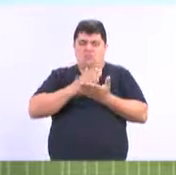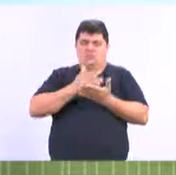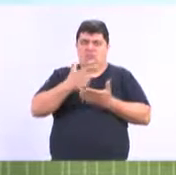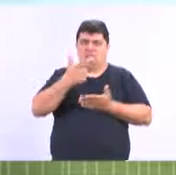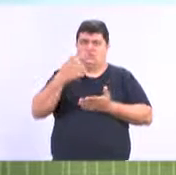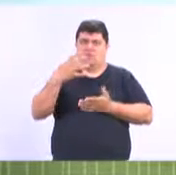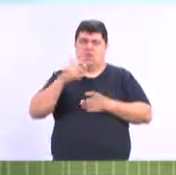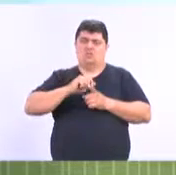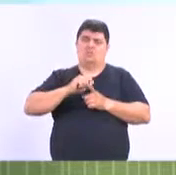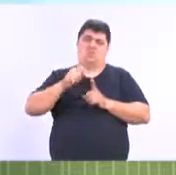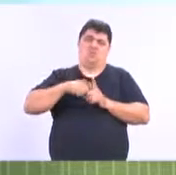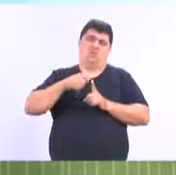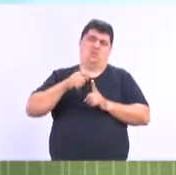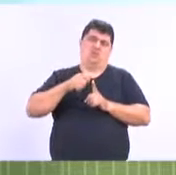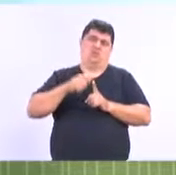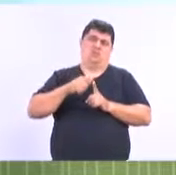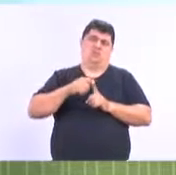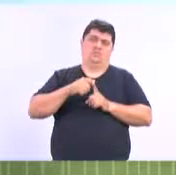vezes. Olha,